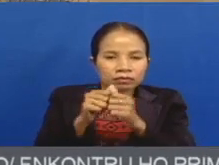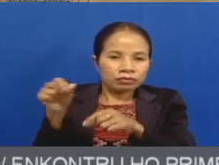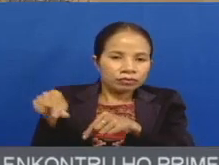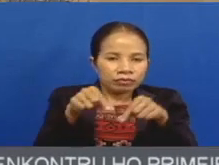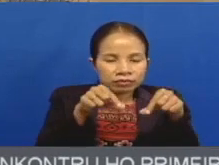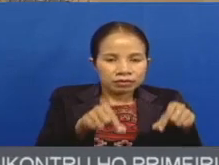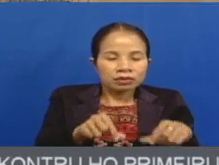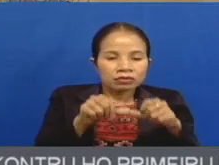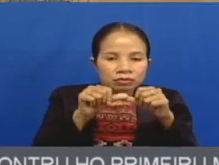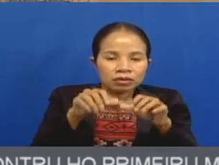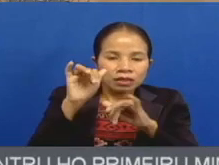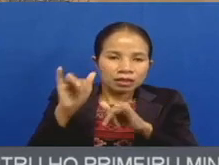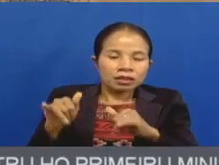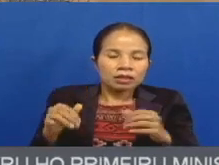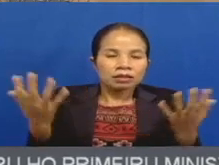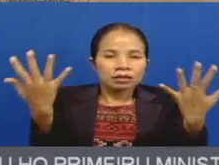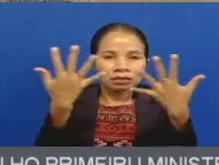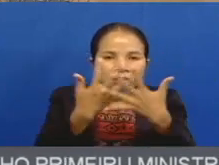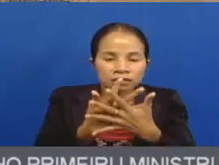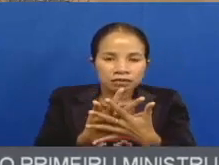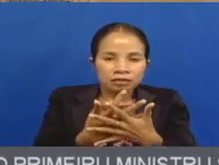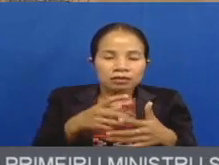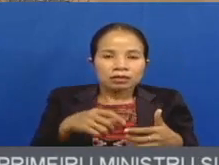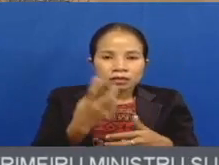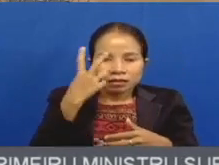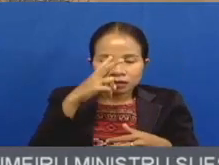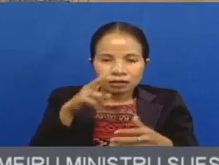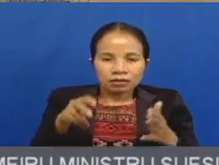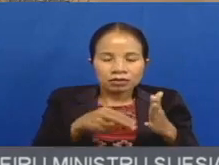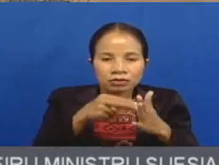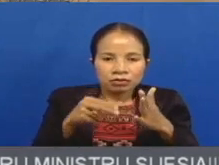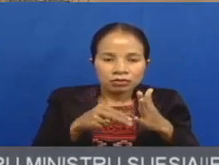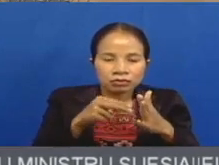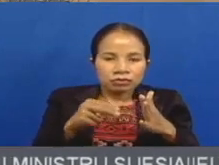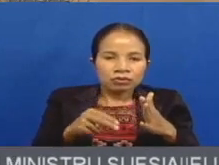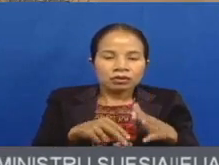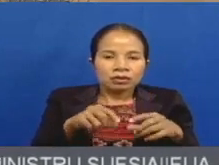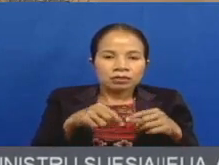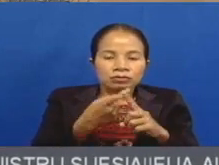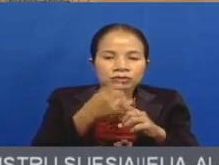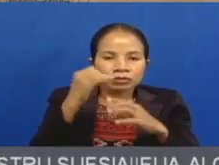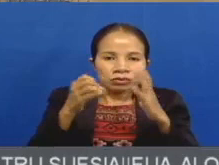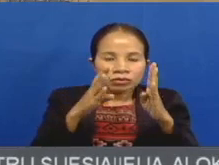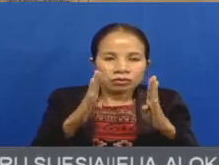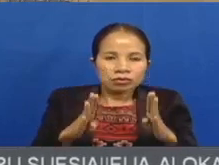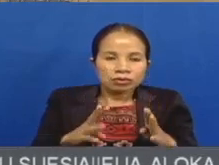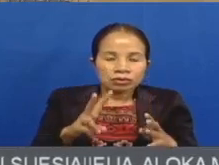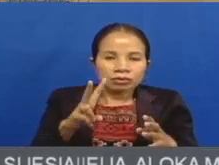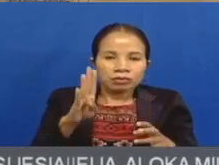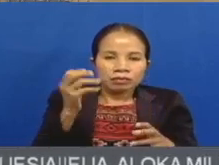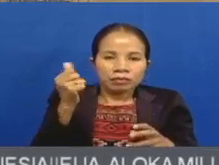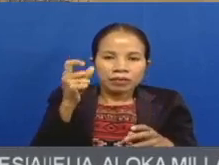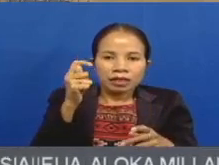deficiente. Continua rela iha na Kukunglaran. Dirmai, acompanha pacote informativo, husi jornalista Bastino Rodia,